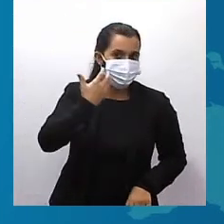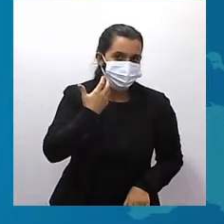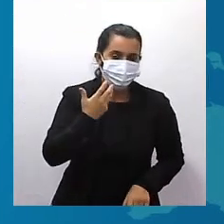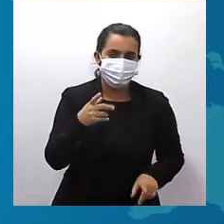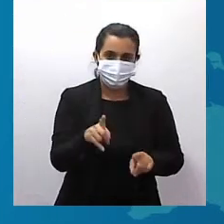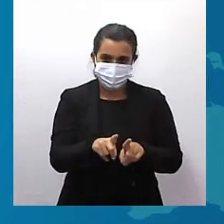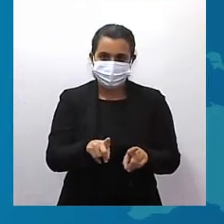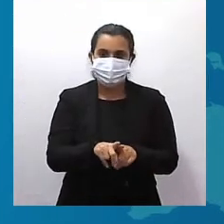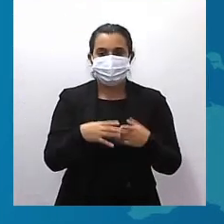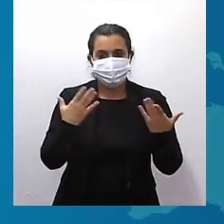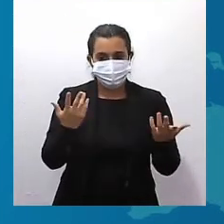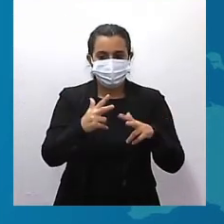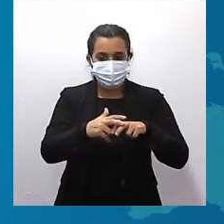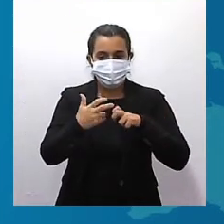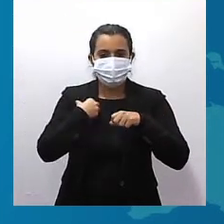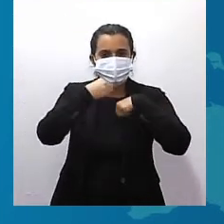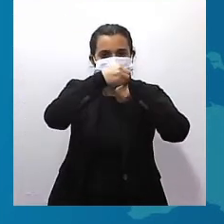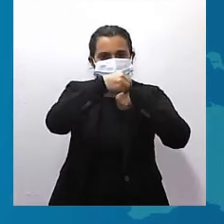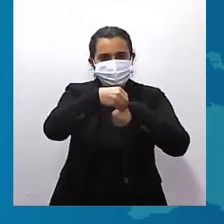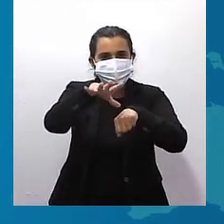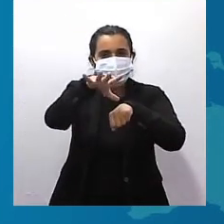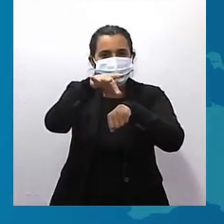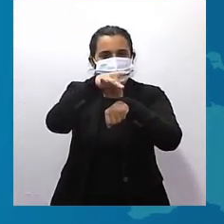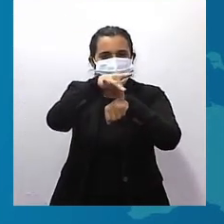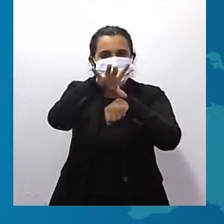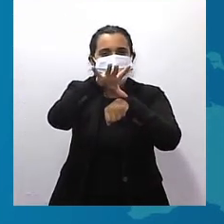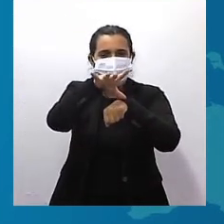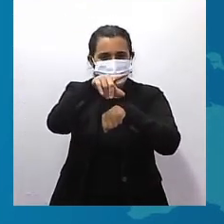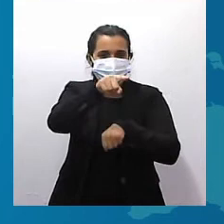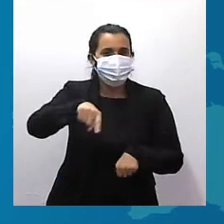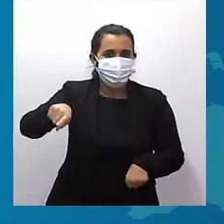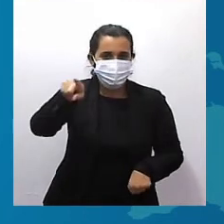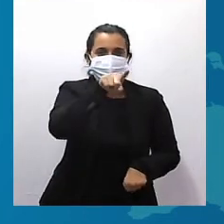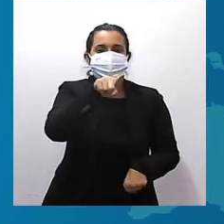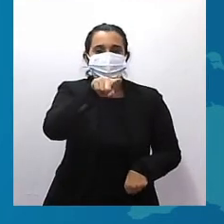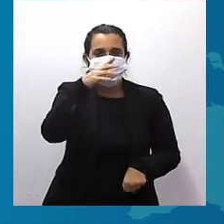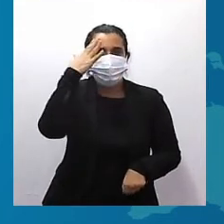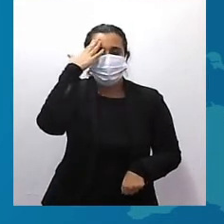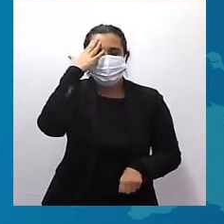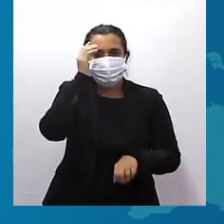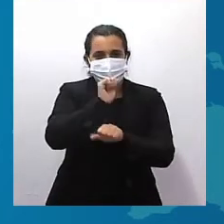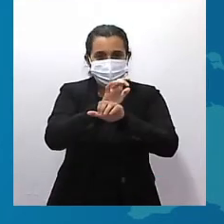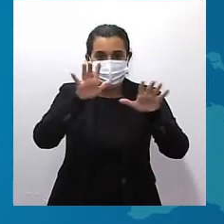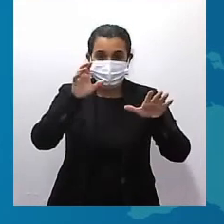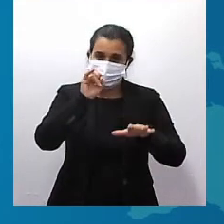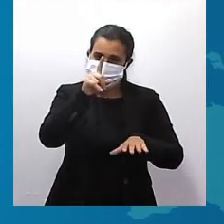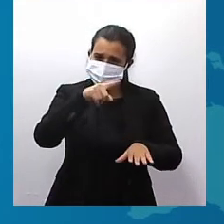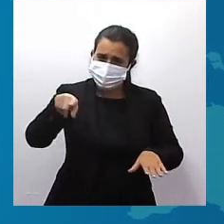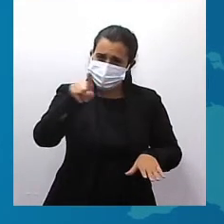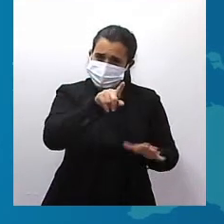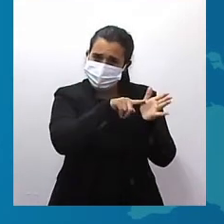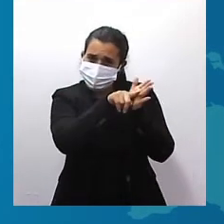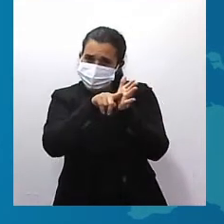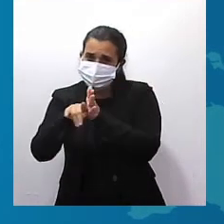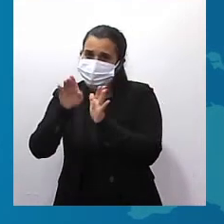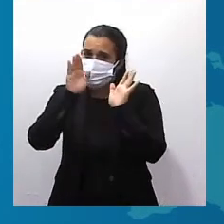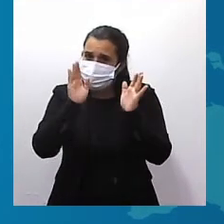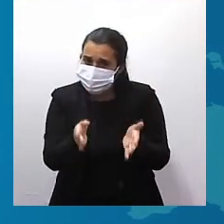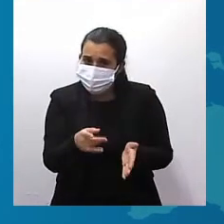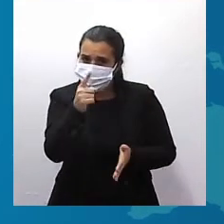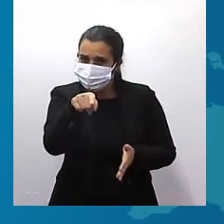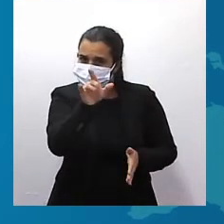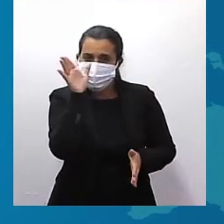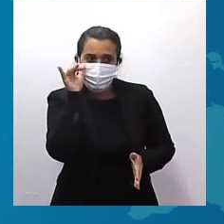Então eu deixo aí essa curiosidade para vocês. Se vocês pesquisarem, vocês vão ver muitas coisas